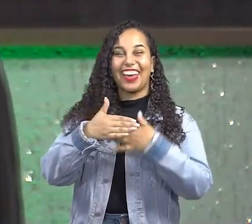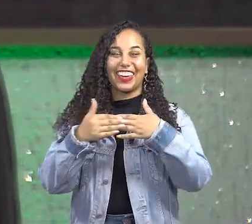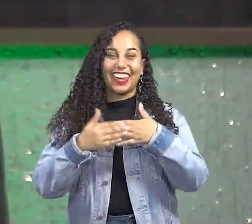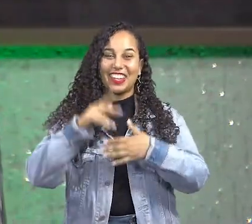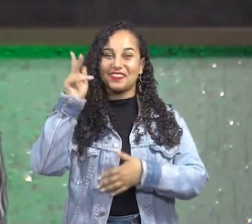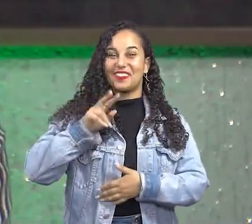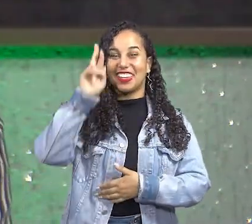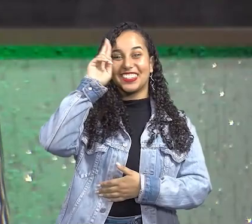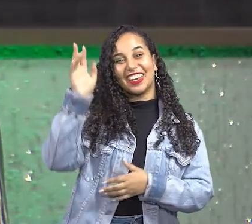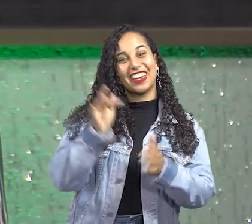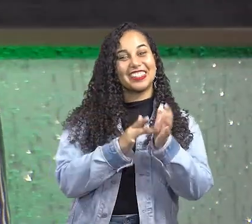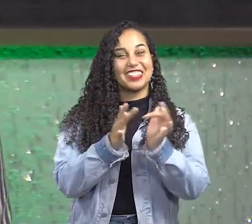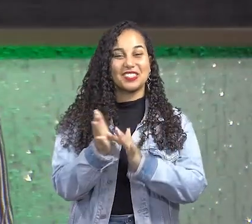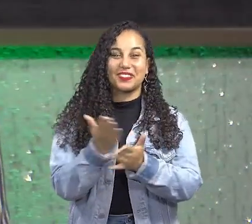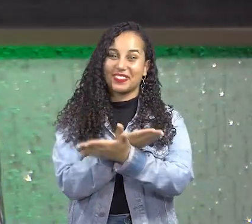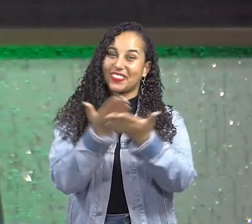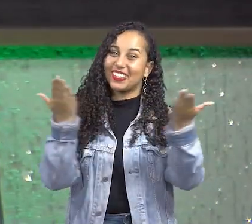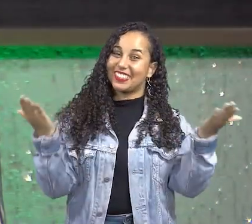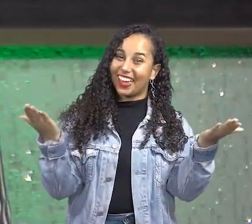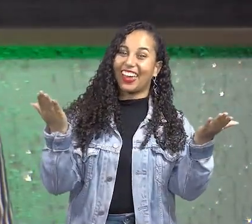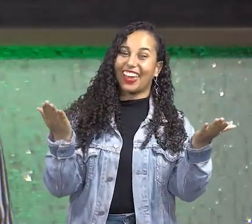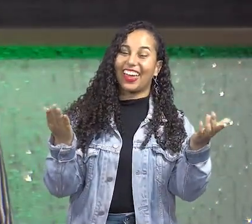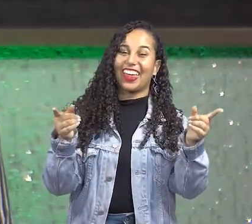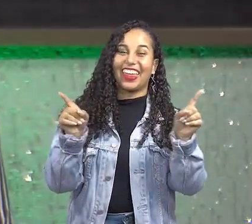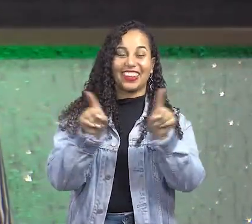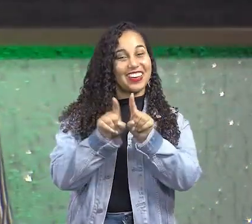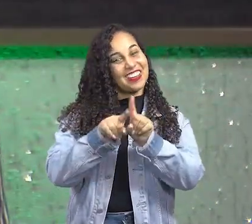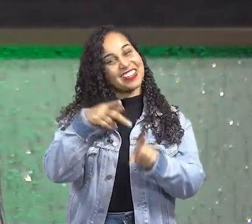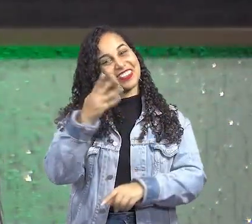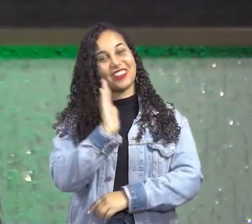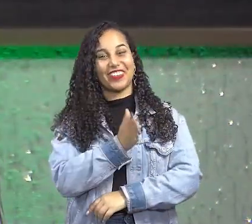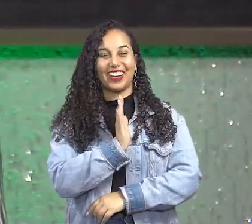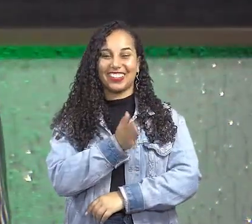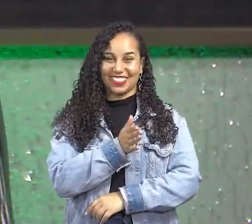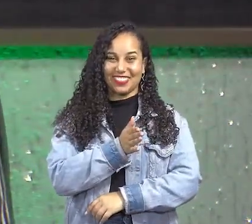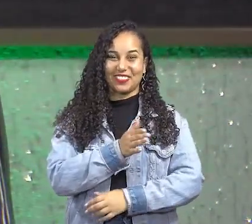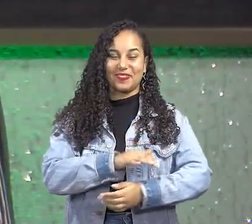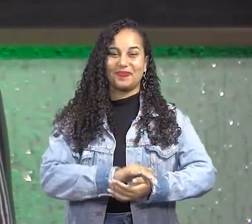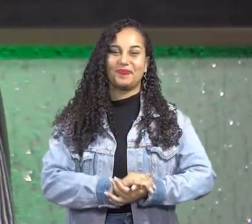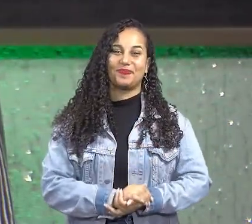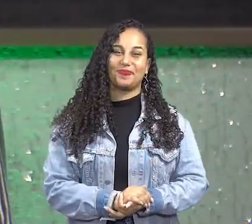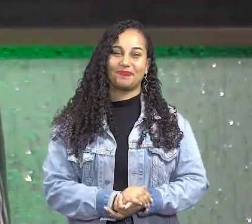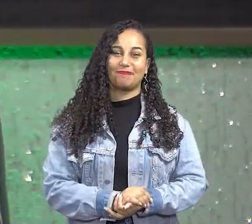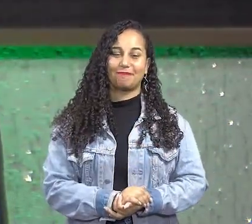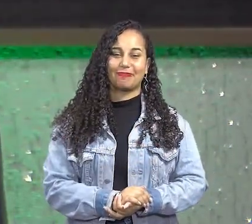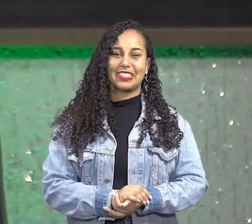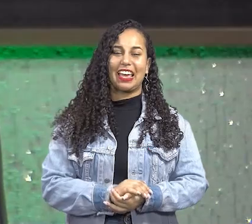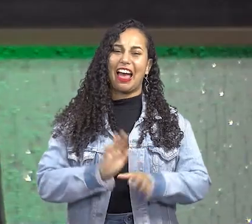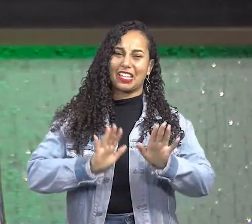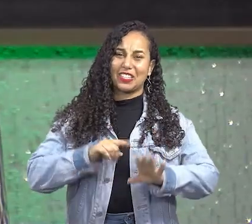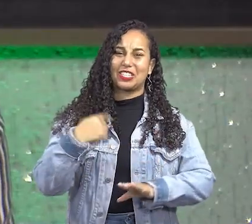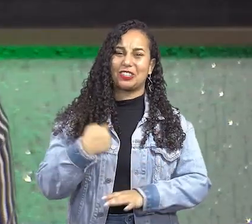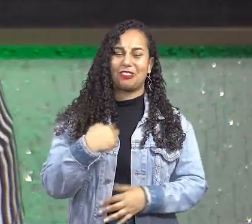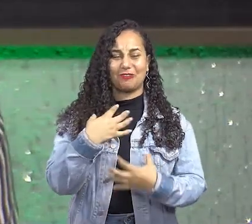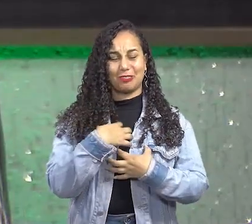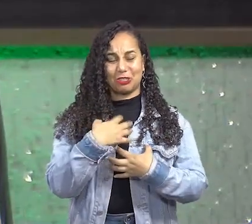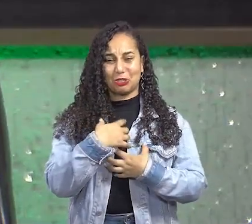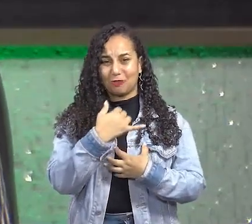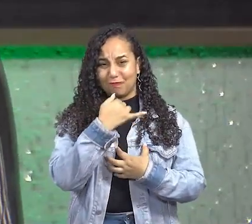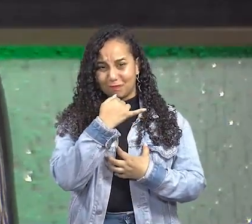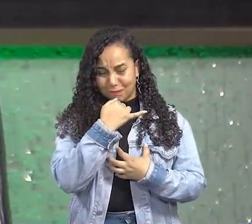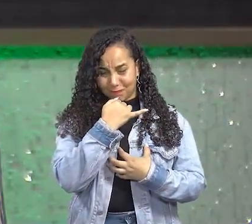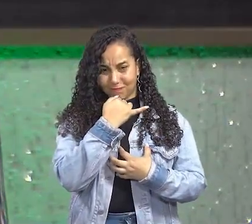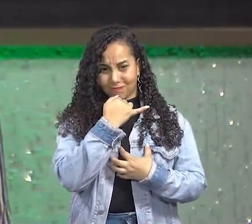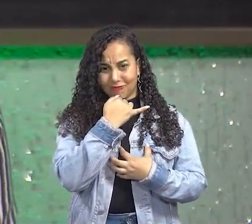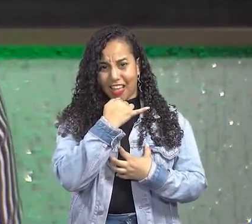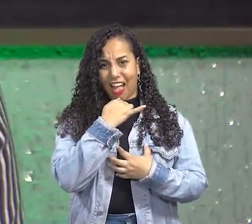Olá, queridos, a paz do Senhor Jesus para você, para o seu coração. A tristeza muitas vezes